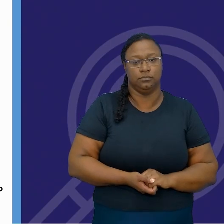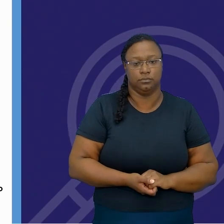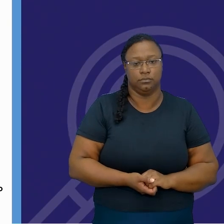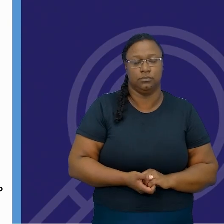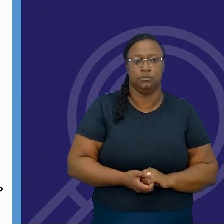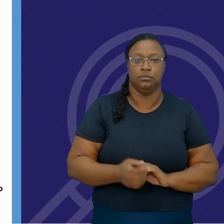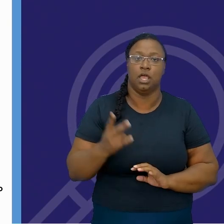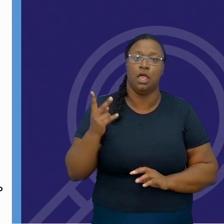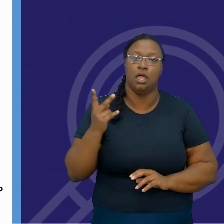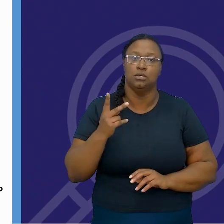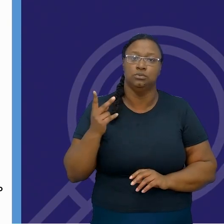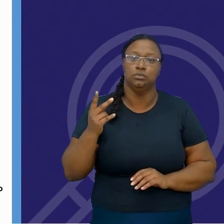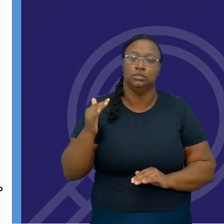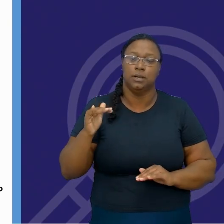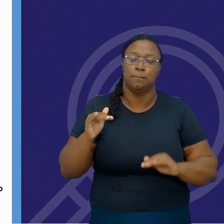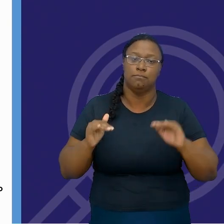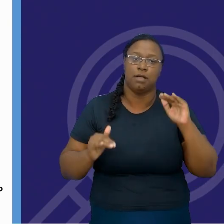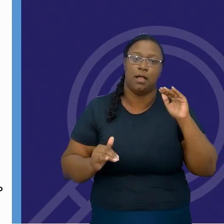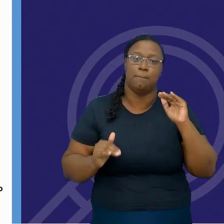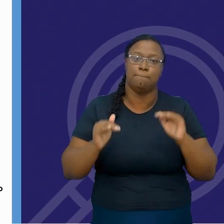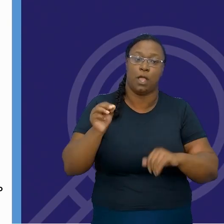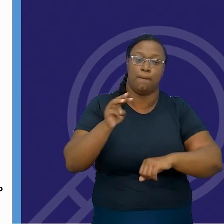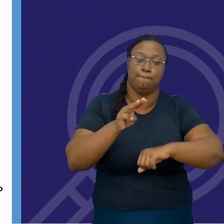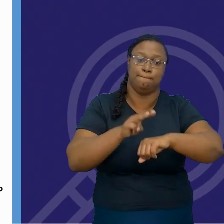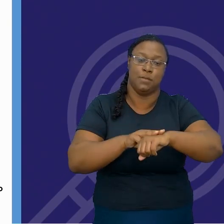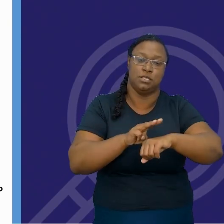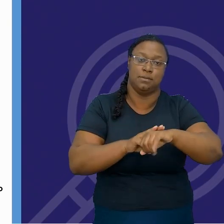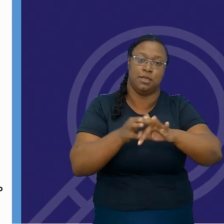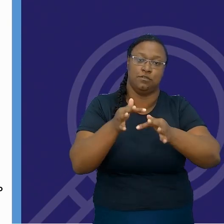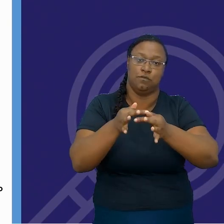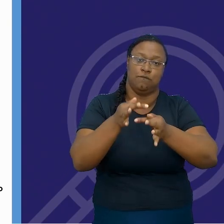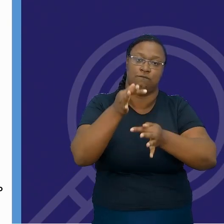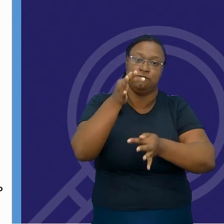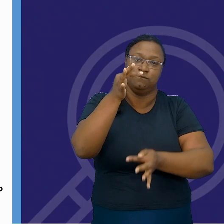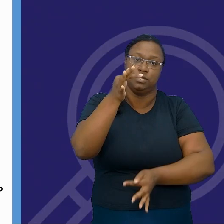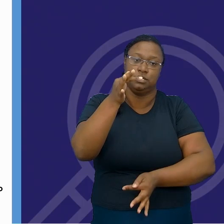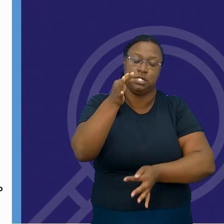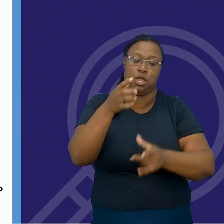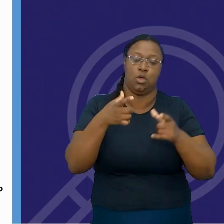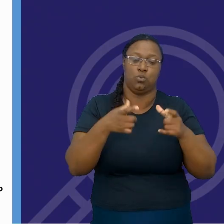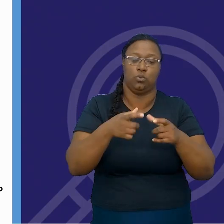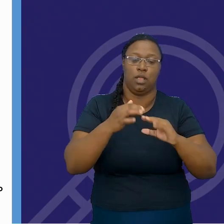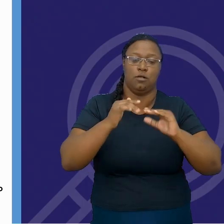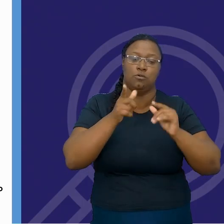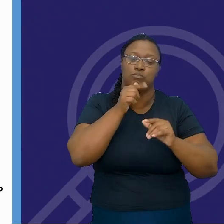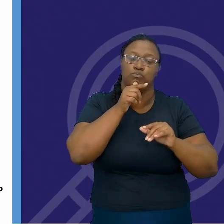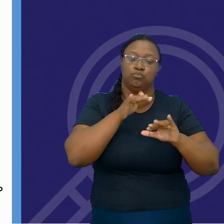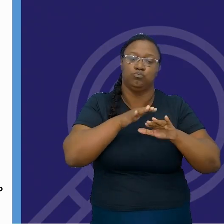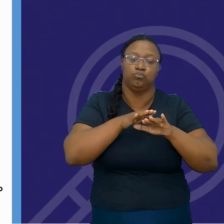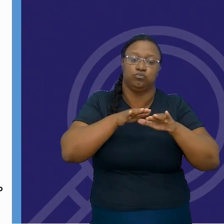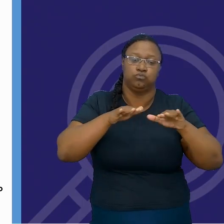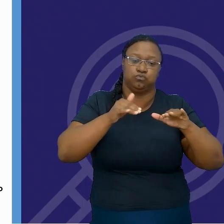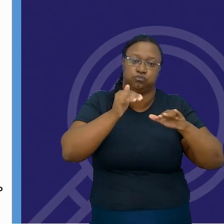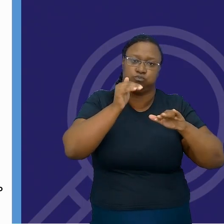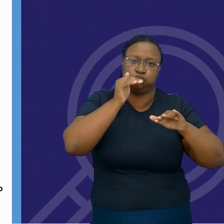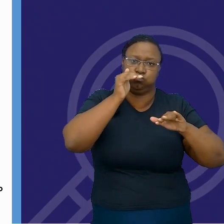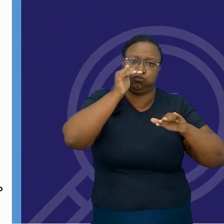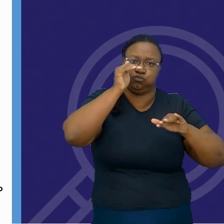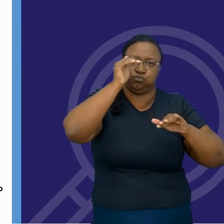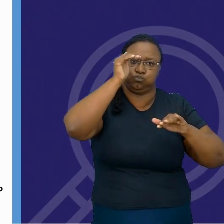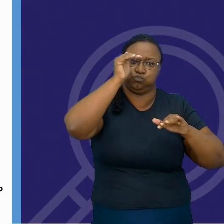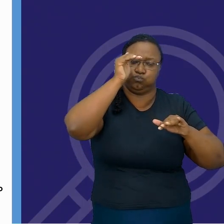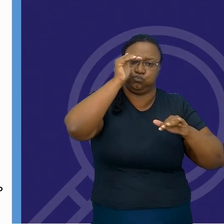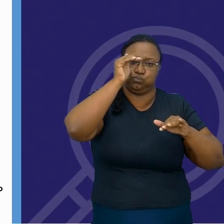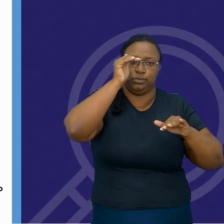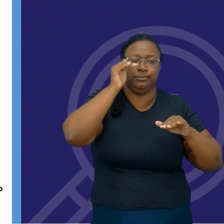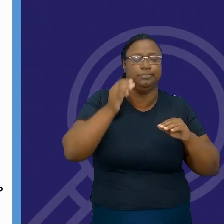essas duas grandezas matemáticas aí, ou físicas, né, de área alagada e potência elétrica, a gente pode